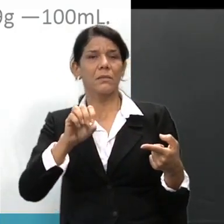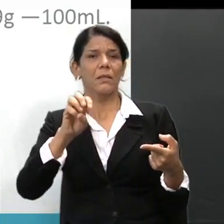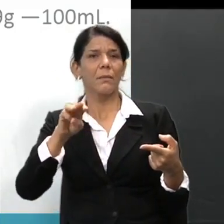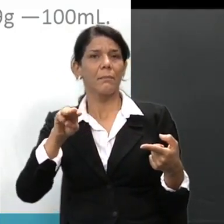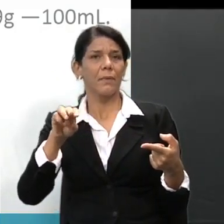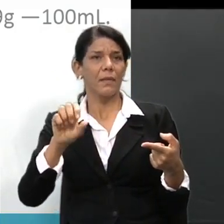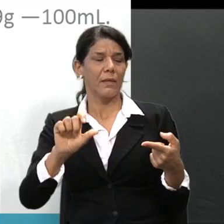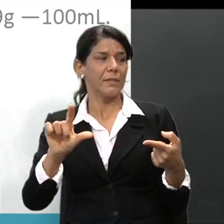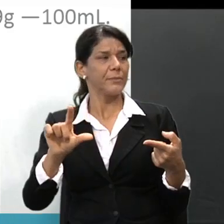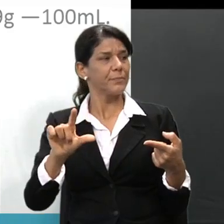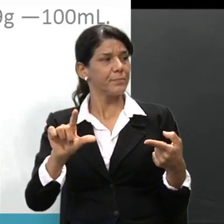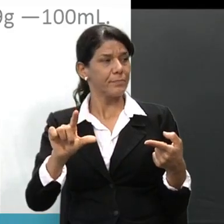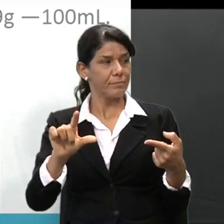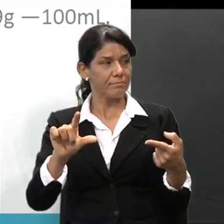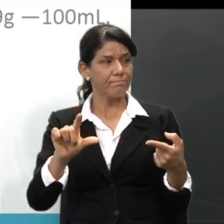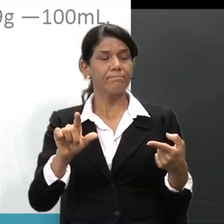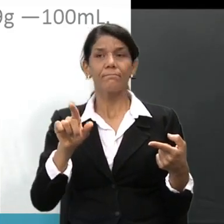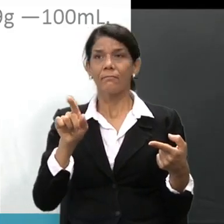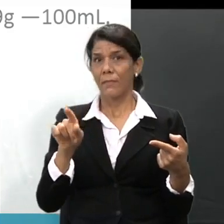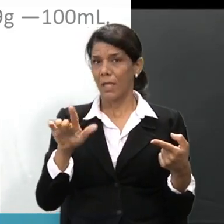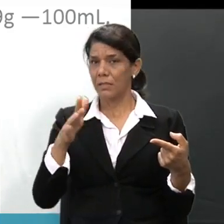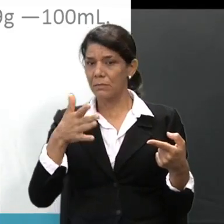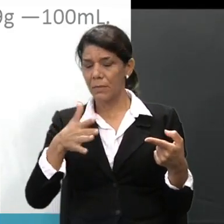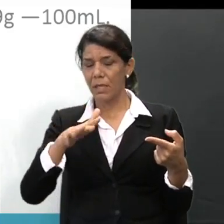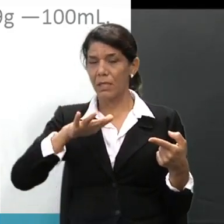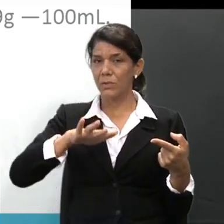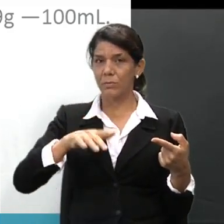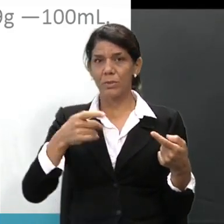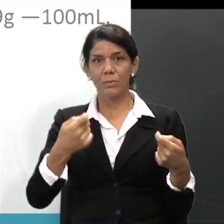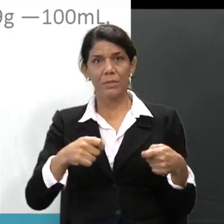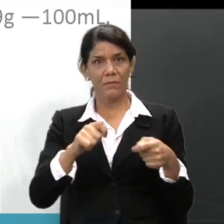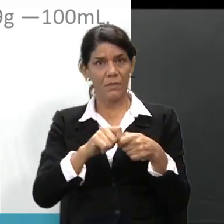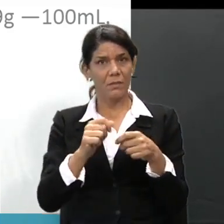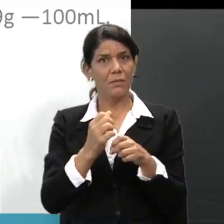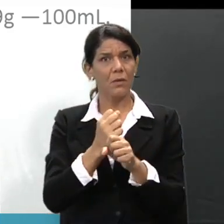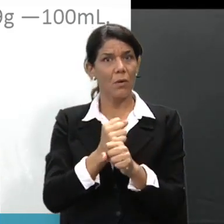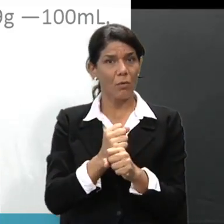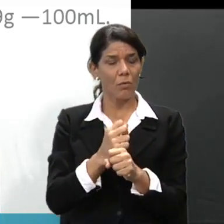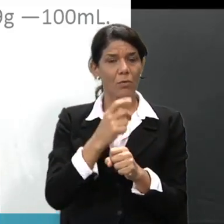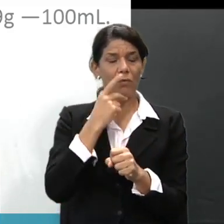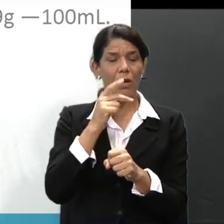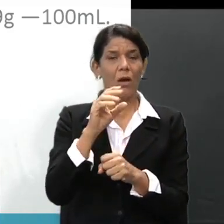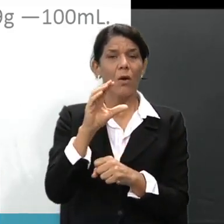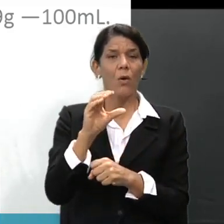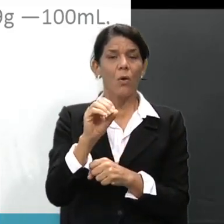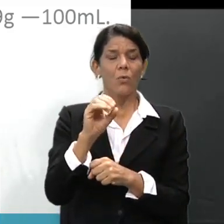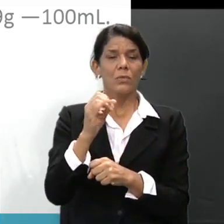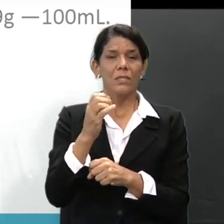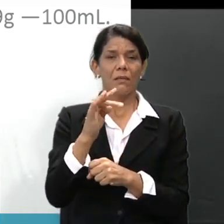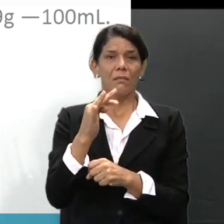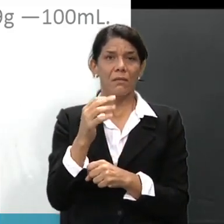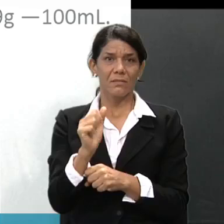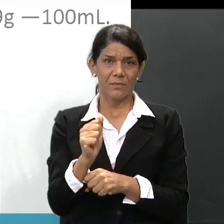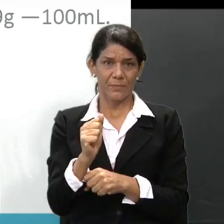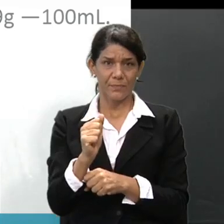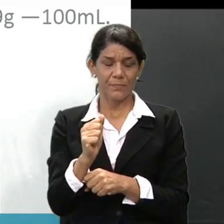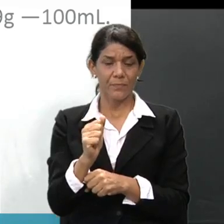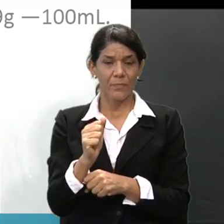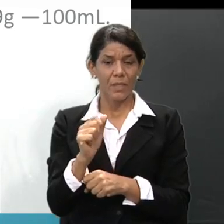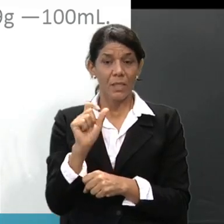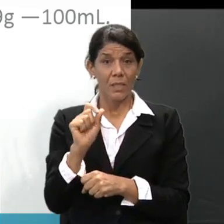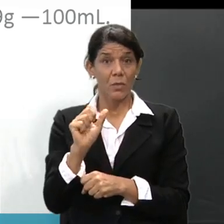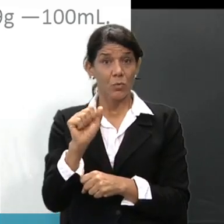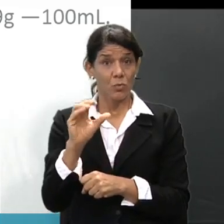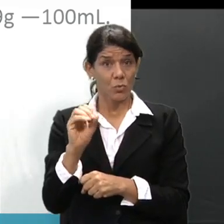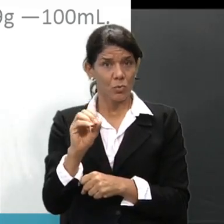ml. É essa a estimativa que a gente deve fazer quando a gente fala de concentração. Então,